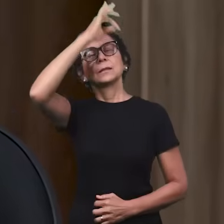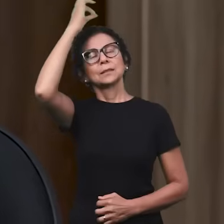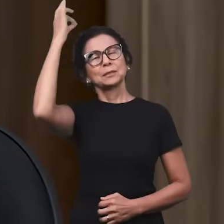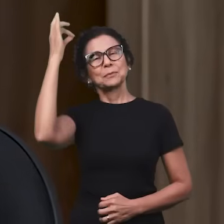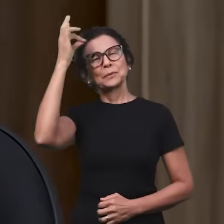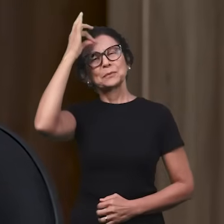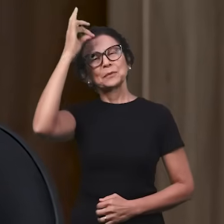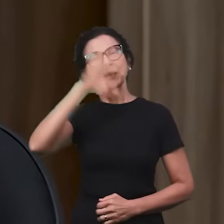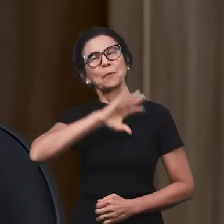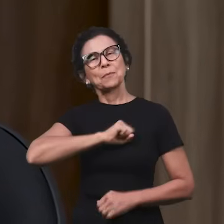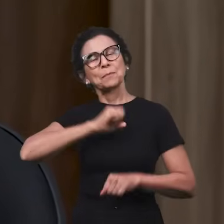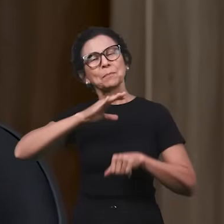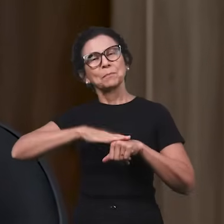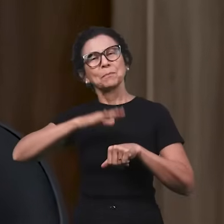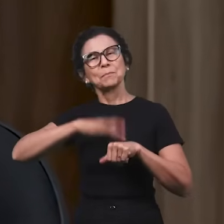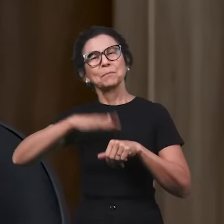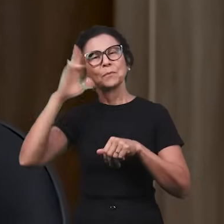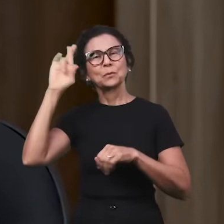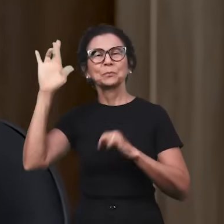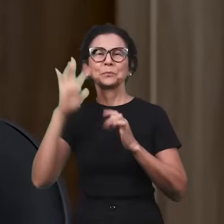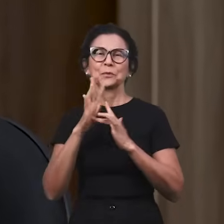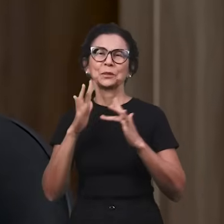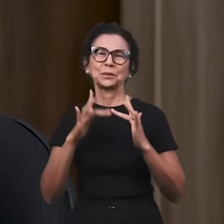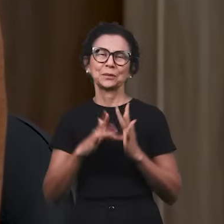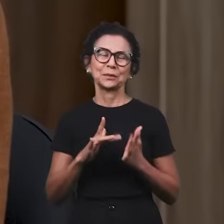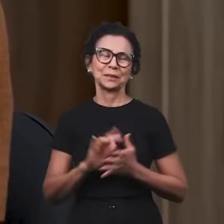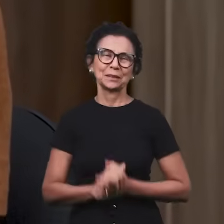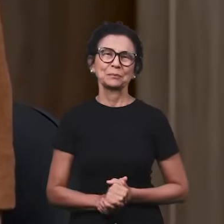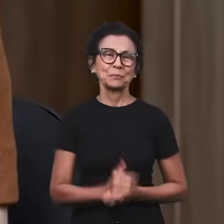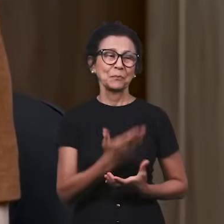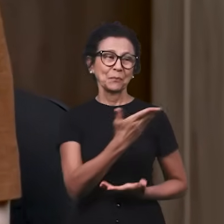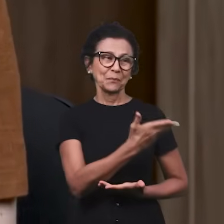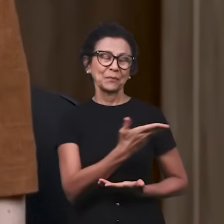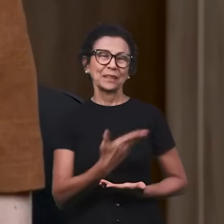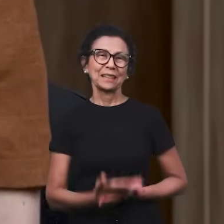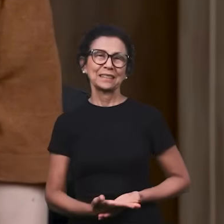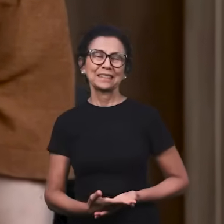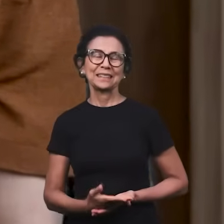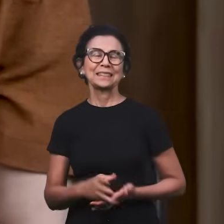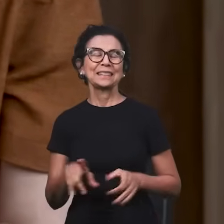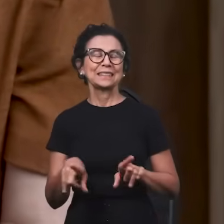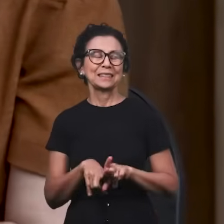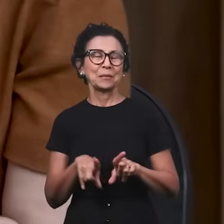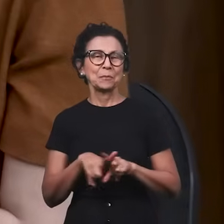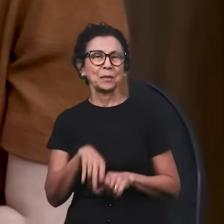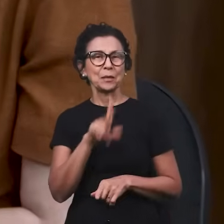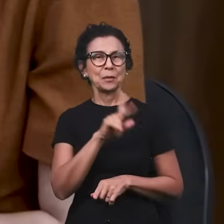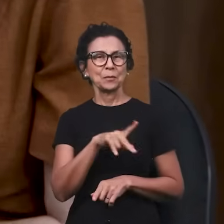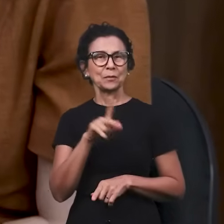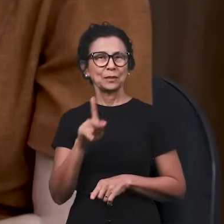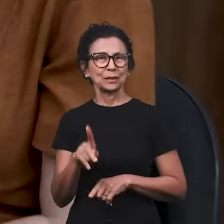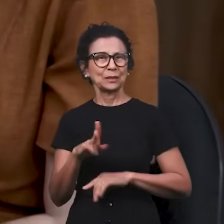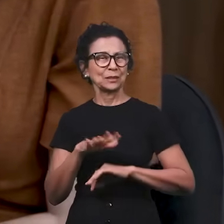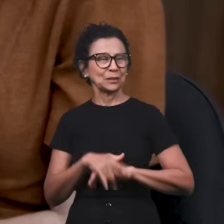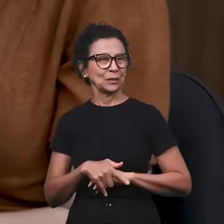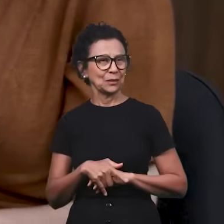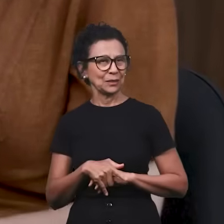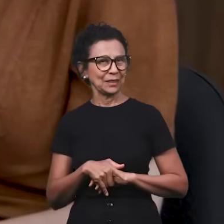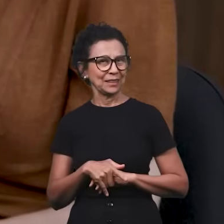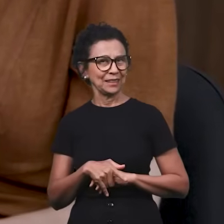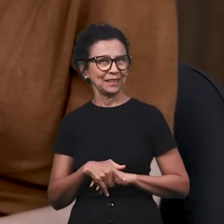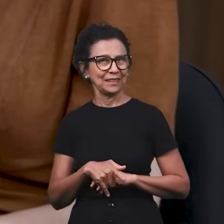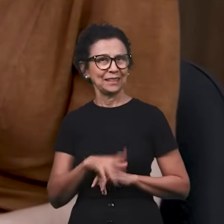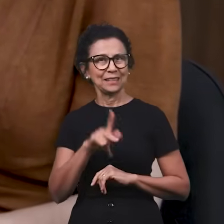amarem mais ao Senhor Jesus. E comigo, vocês sabem, está a professora, a doutora Késia Nunes. Paz do Senhor, Késia. Paz do